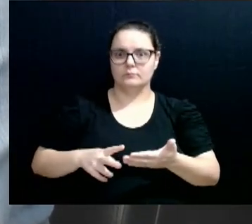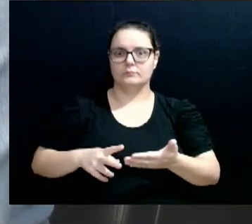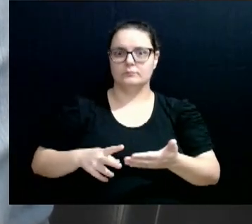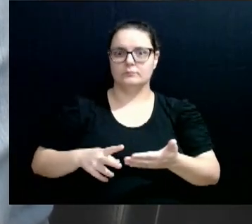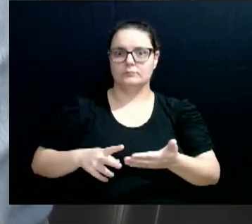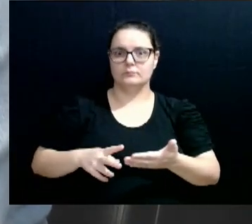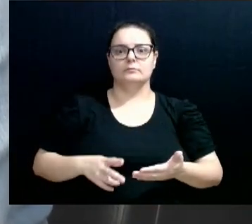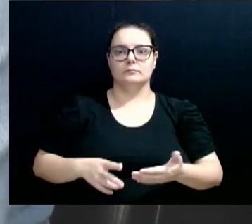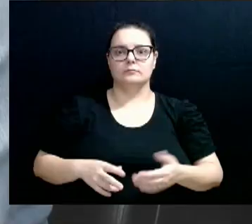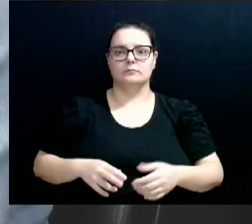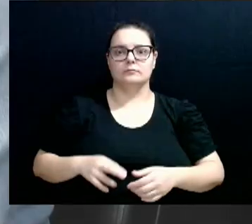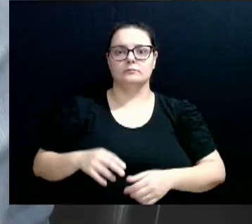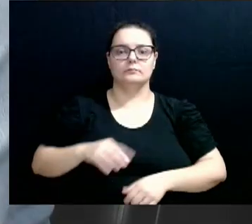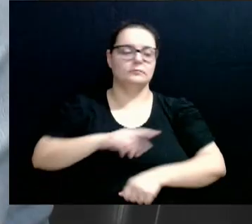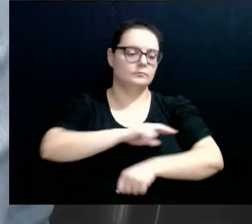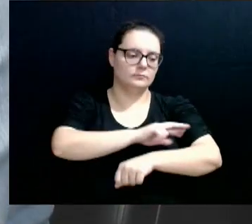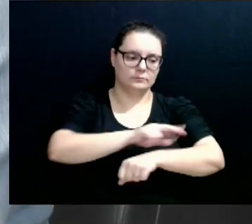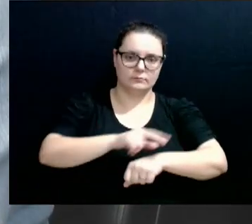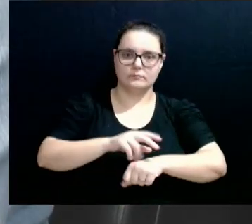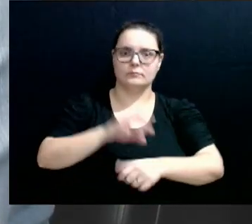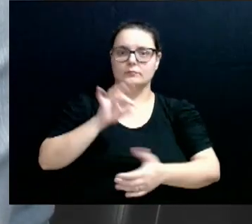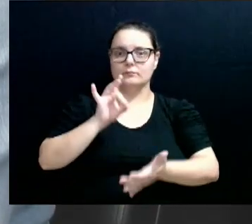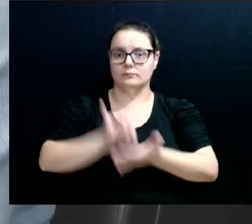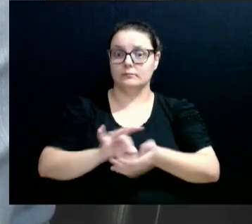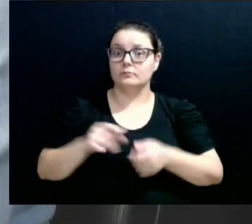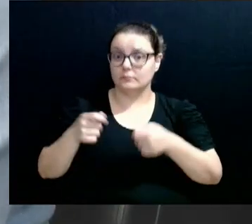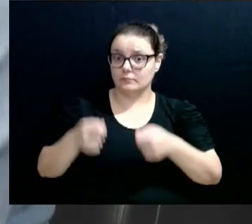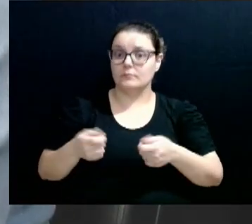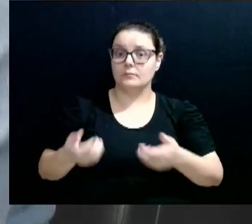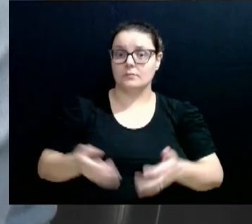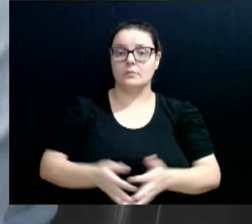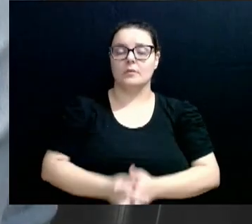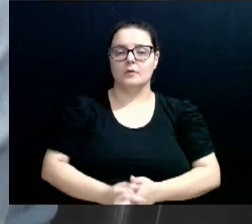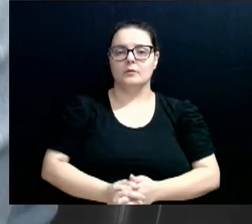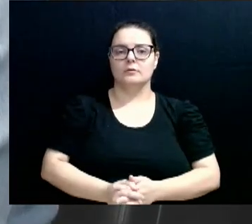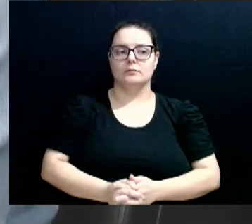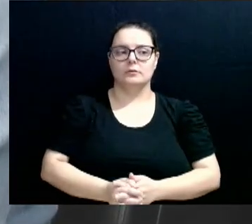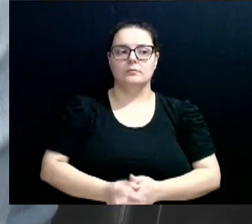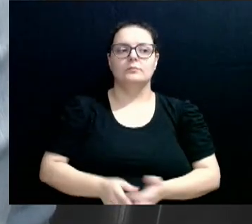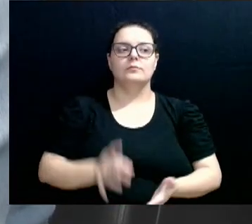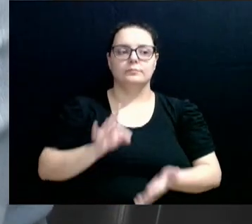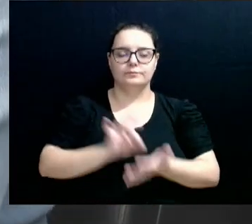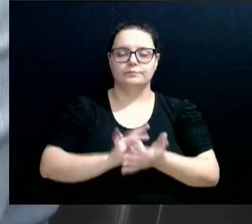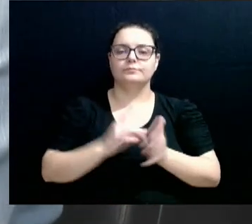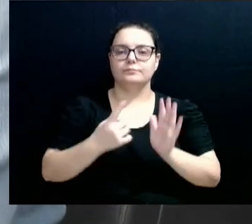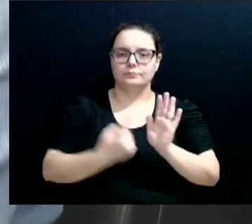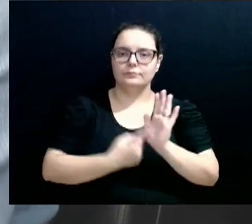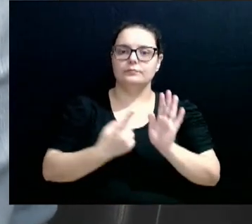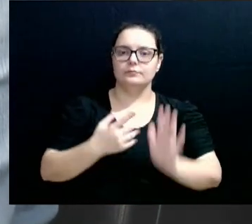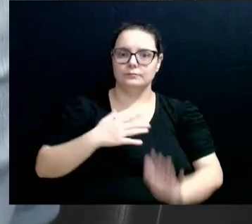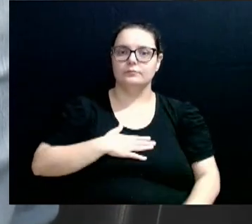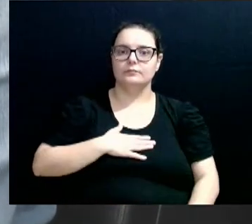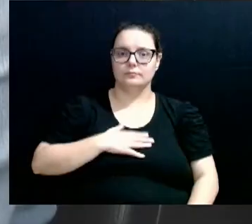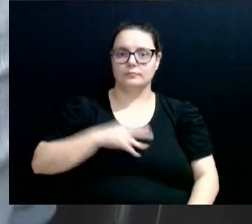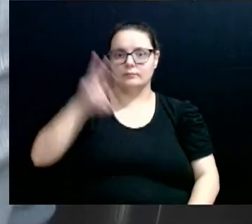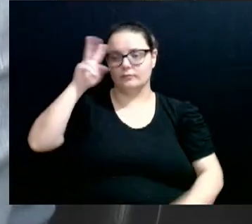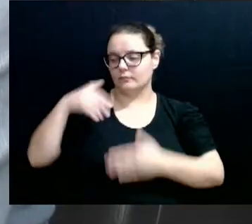assim muito concretas, né? Então, de fato, marcou sim bastante a minha trajetória, né? Vamos